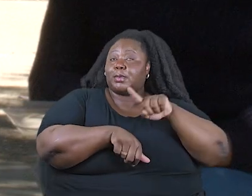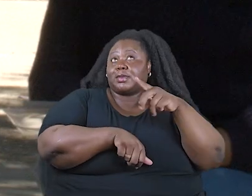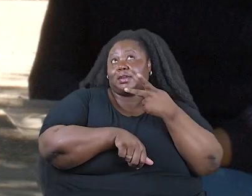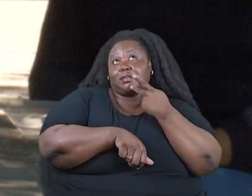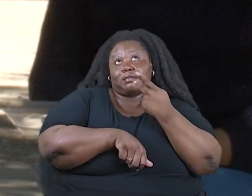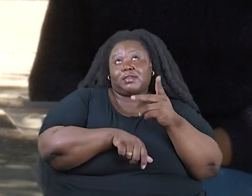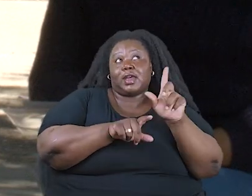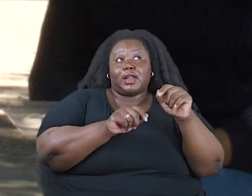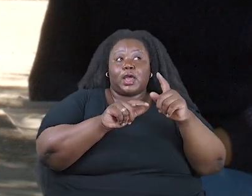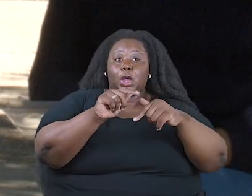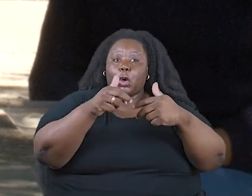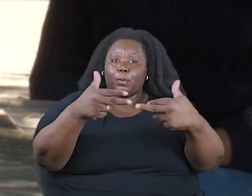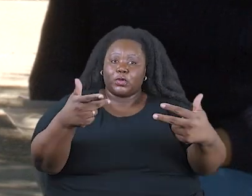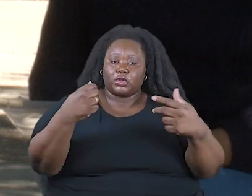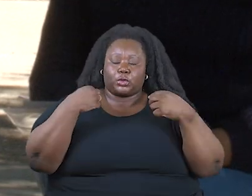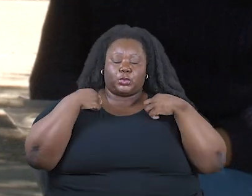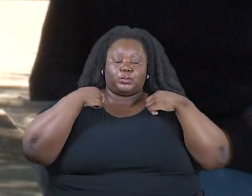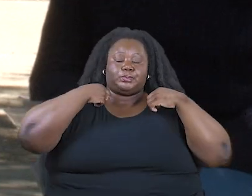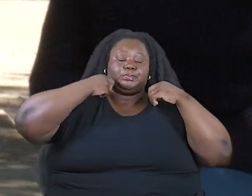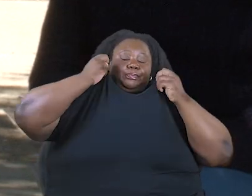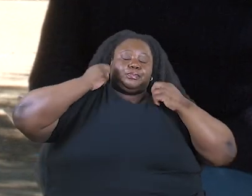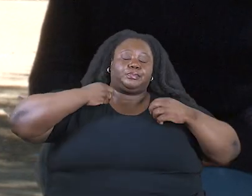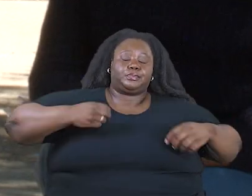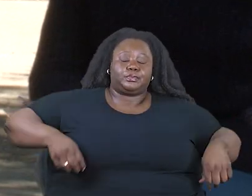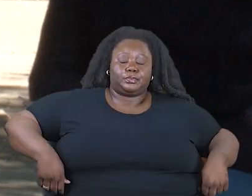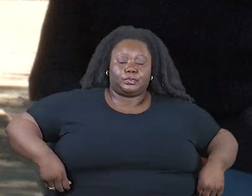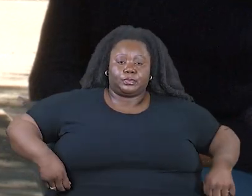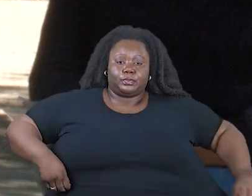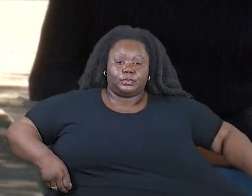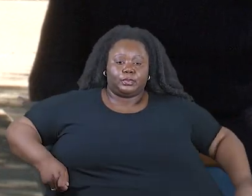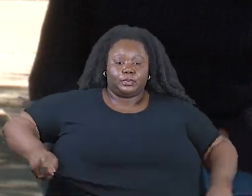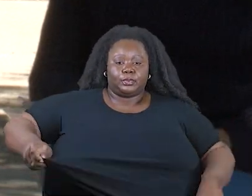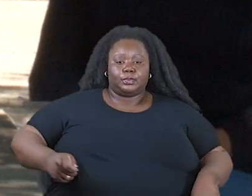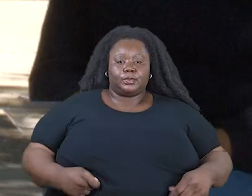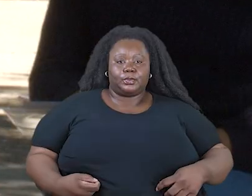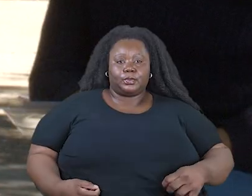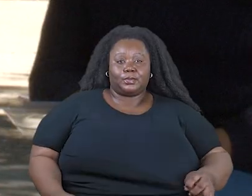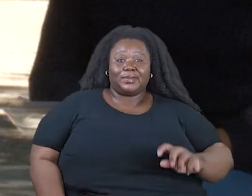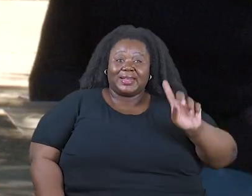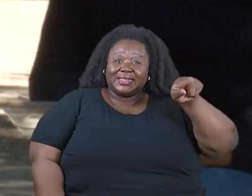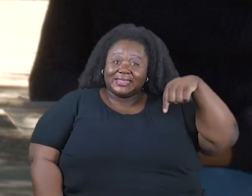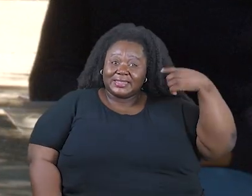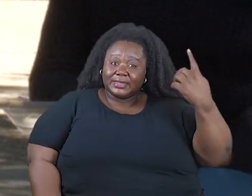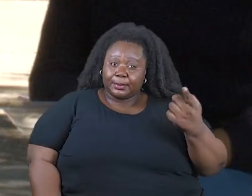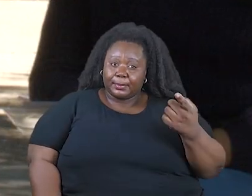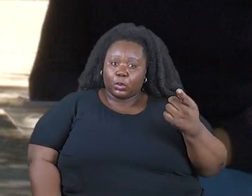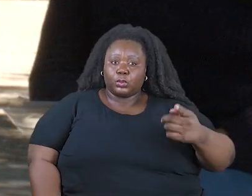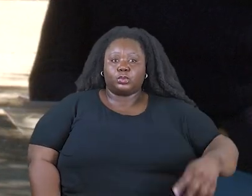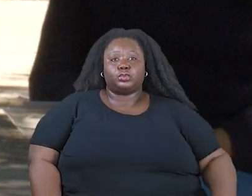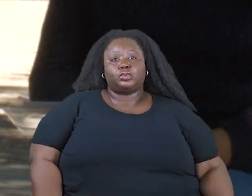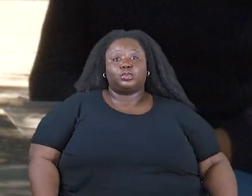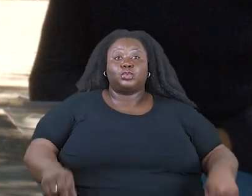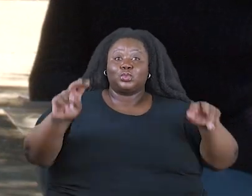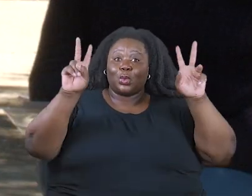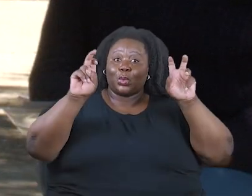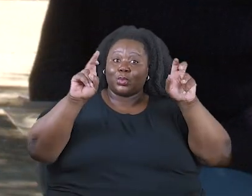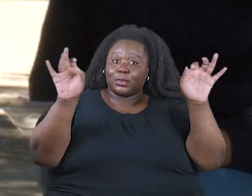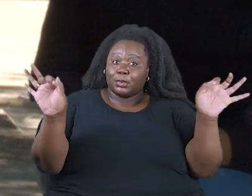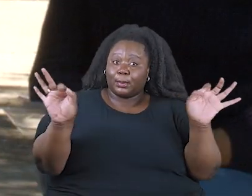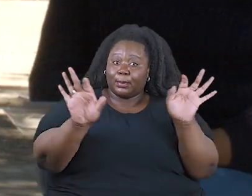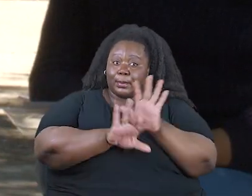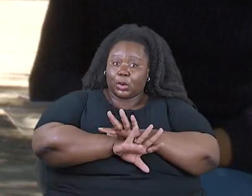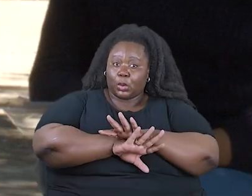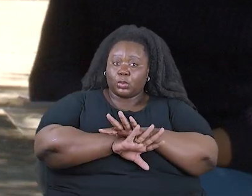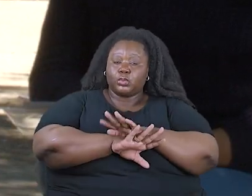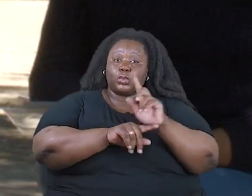falar de objetos. E depois de que esse termo se popularizou com